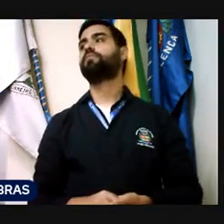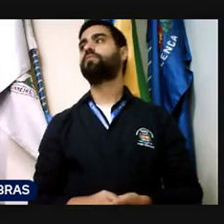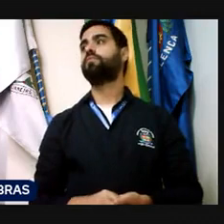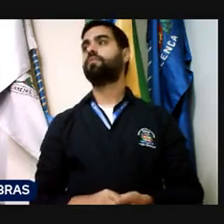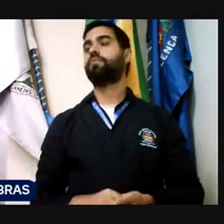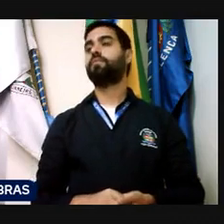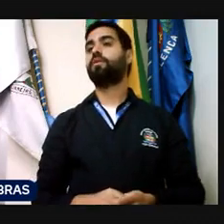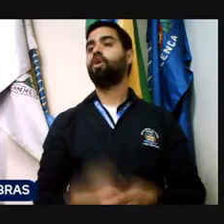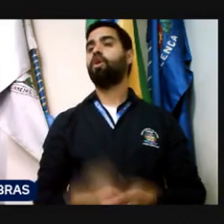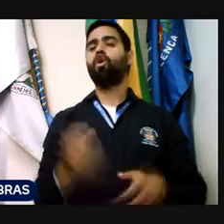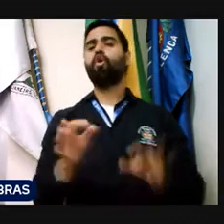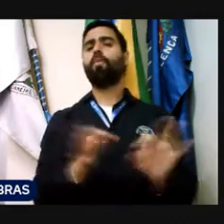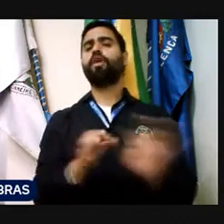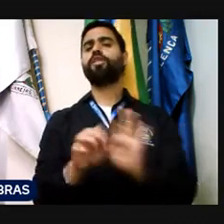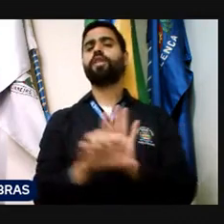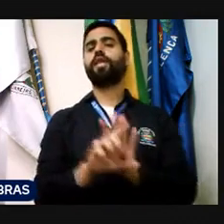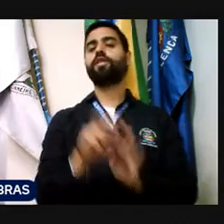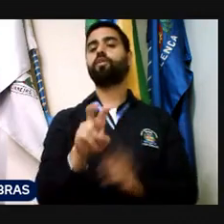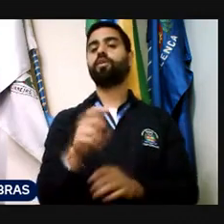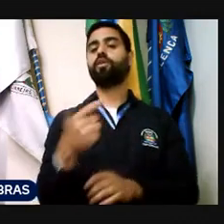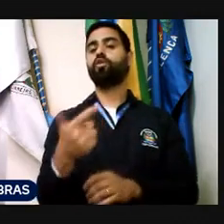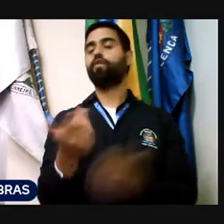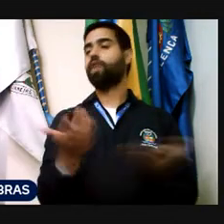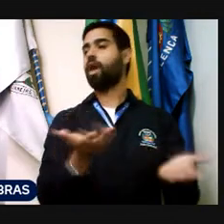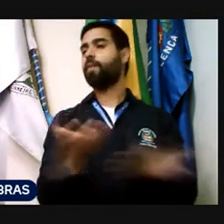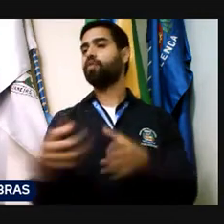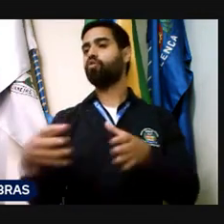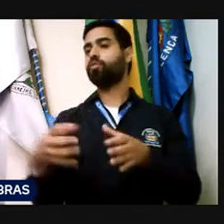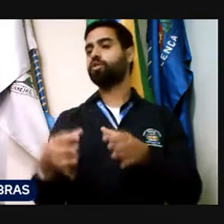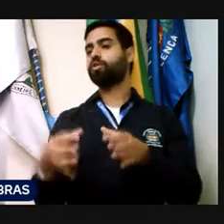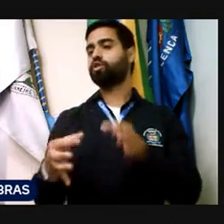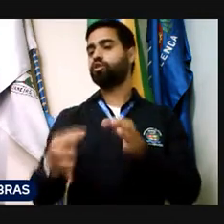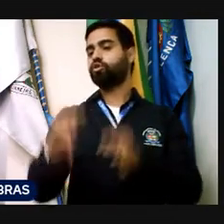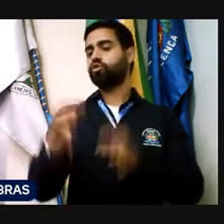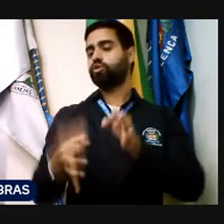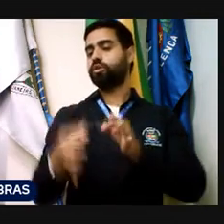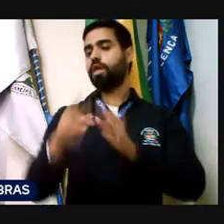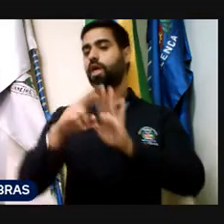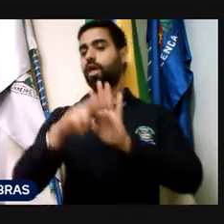Projeto de lei 52 será encaminhado à Constituição de Justiça.